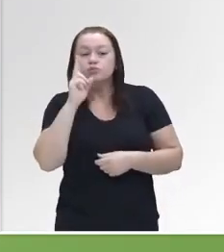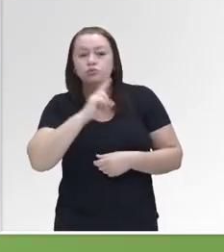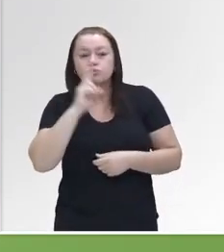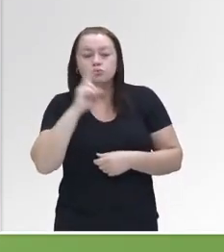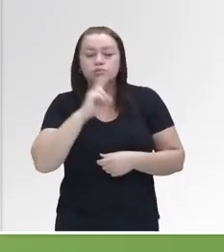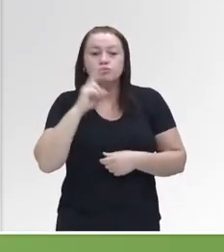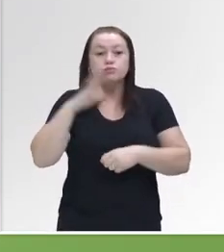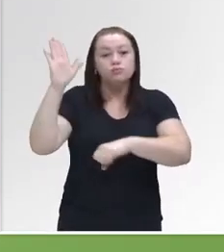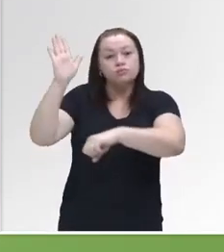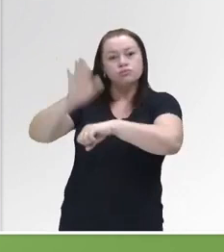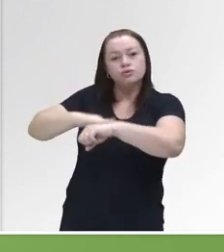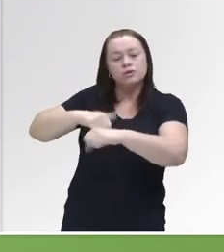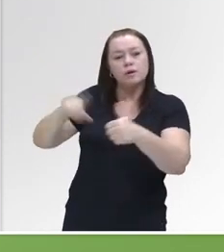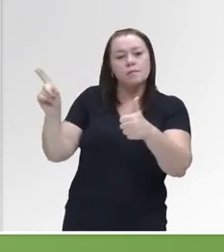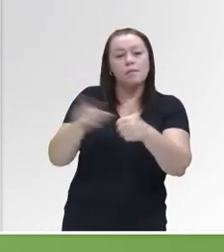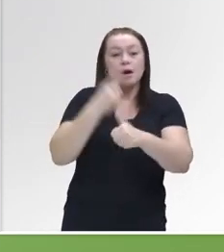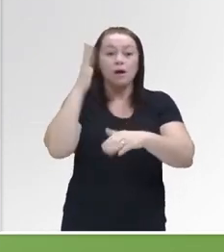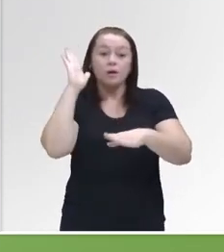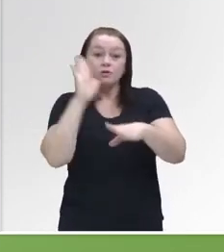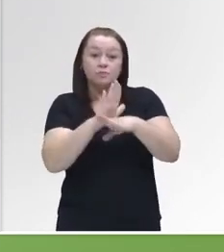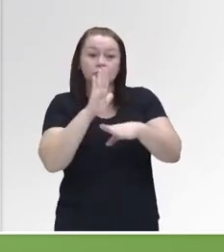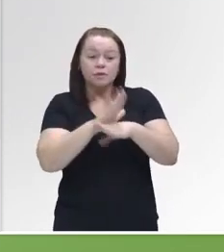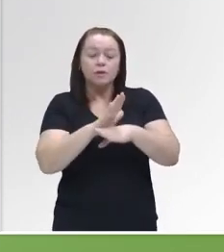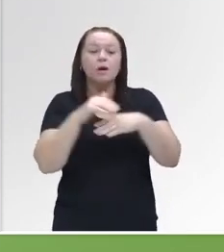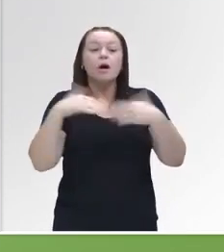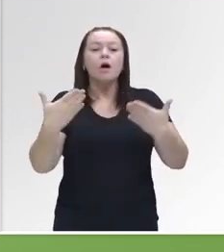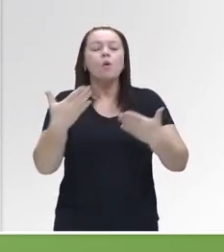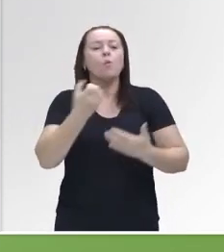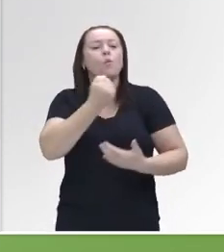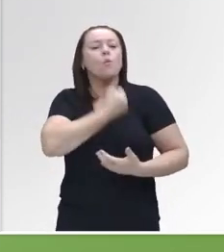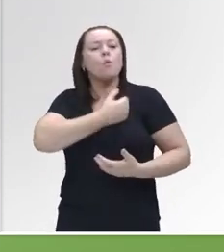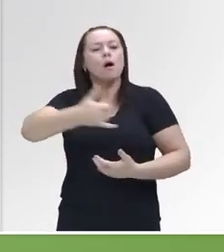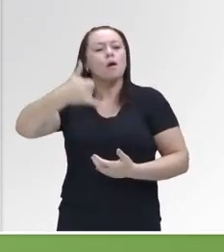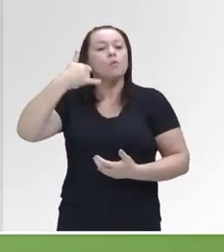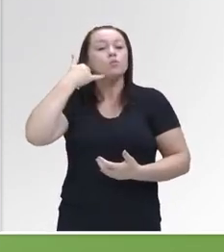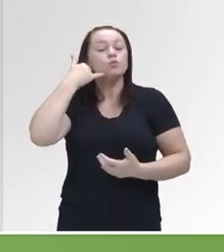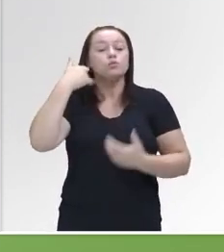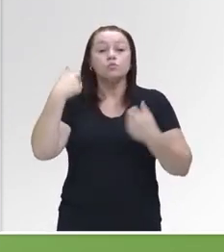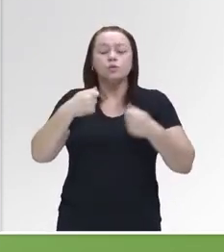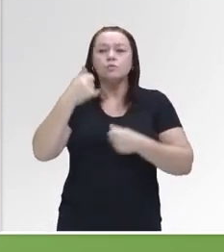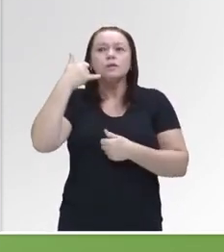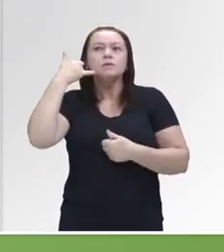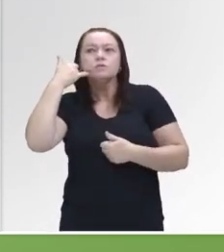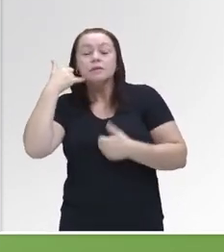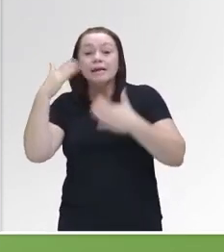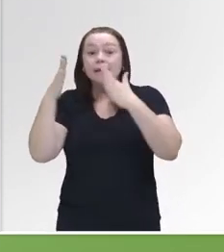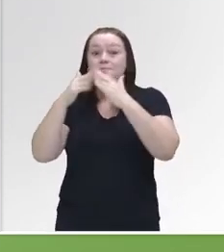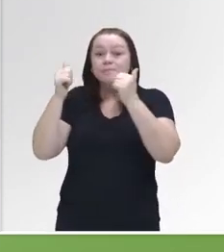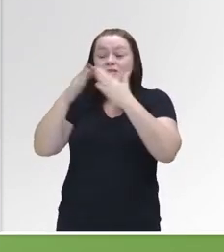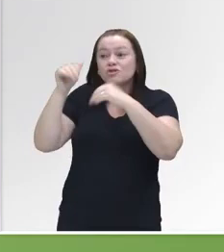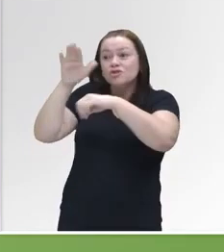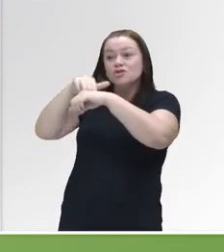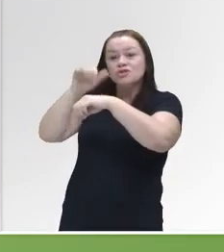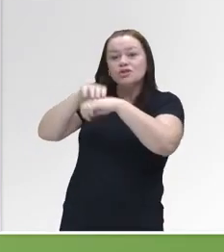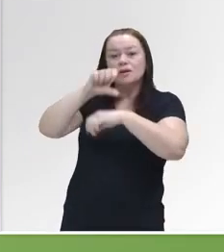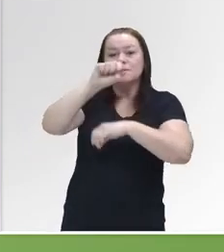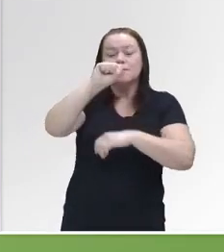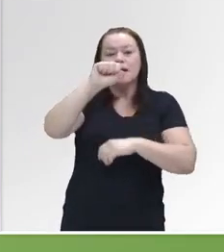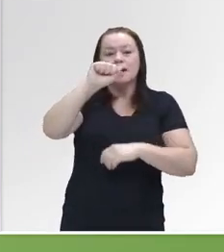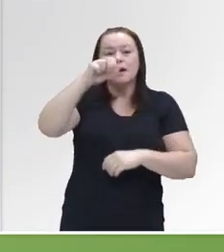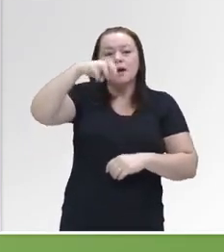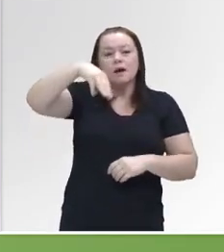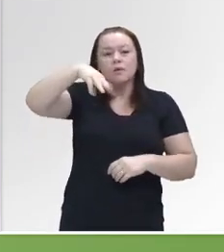prestação de primeiros socorros, qual número devo ligar para solicitar SAMU, a